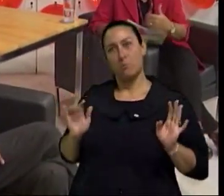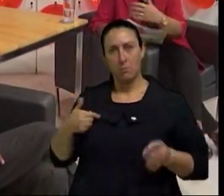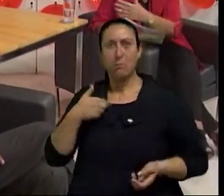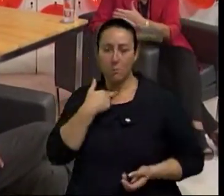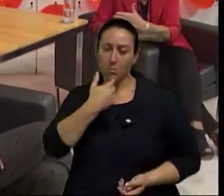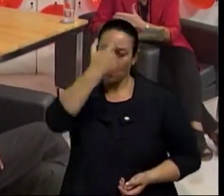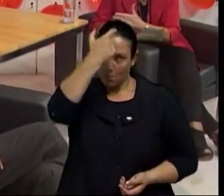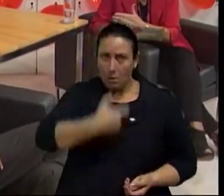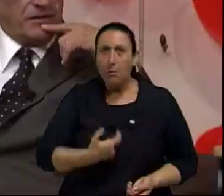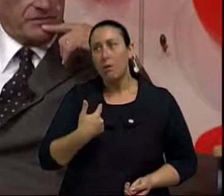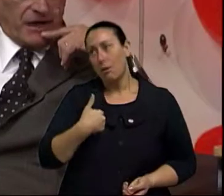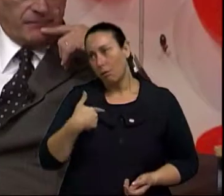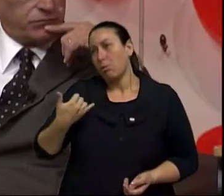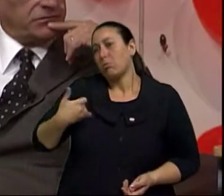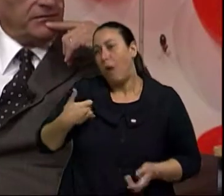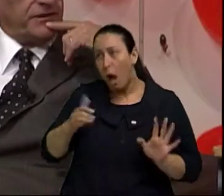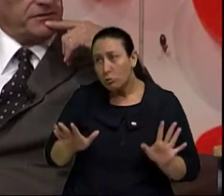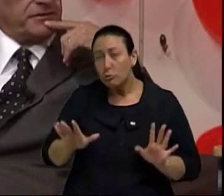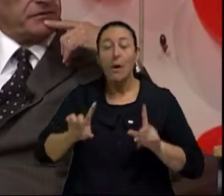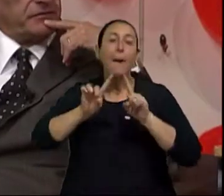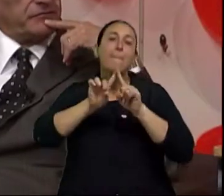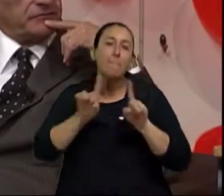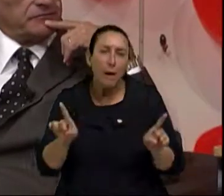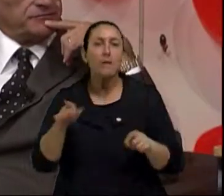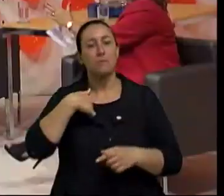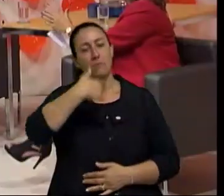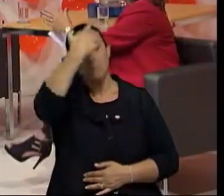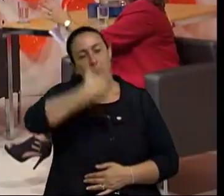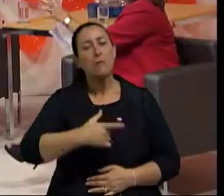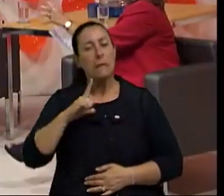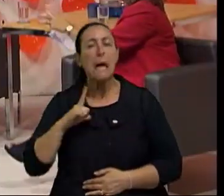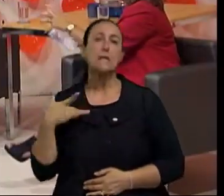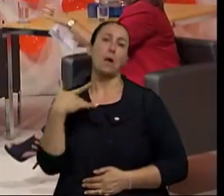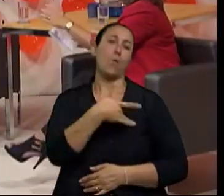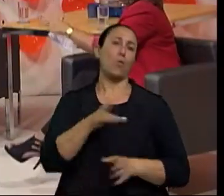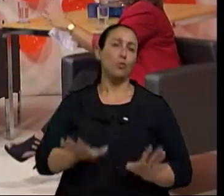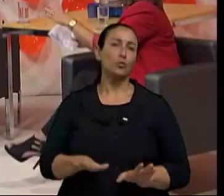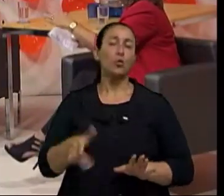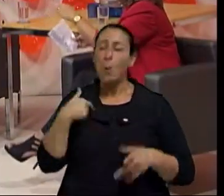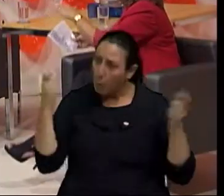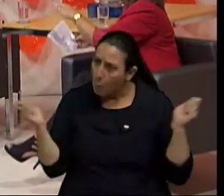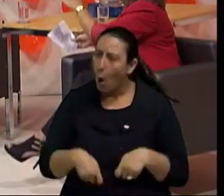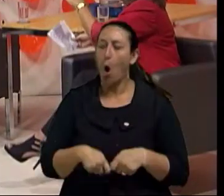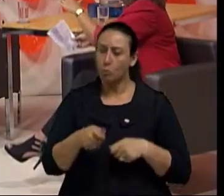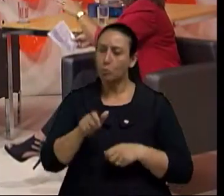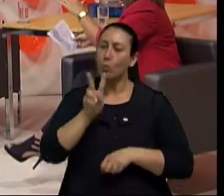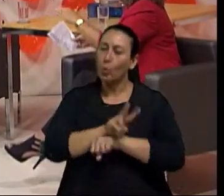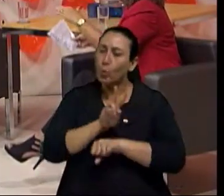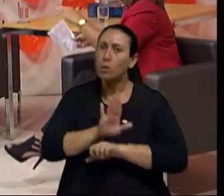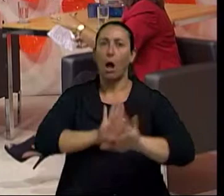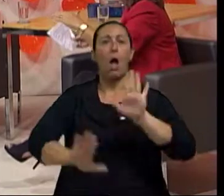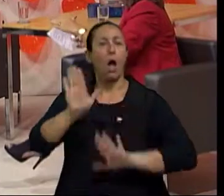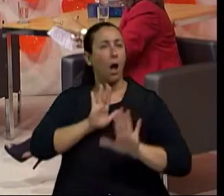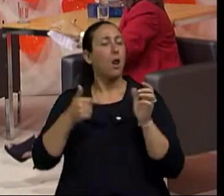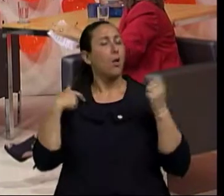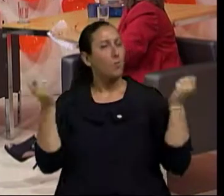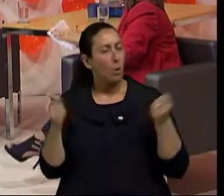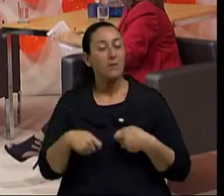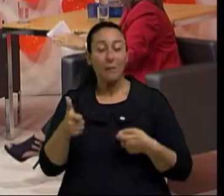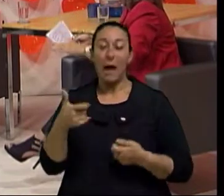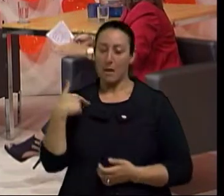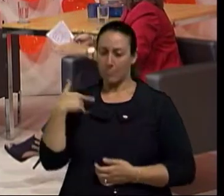velha, doente? Não, né, doutor? Absolutamente. Então é um organismo que está realmente perdendo